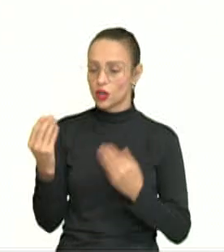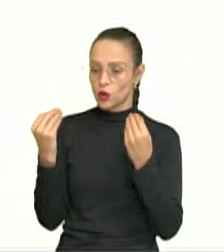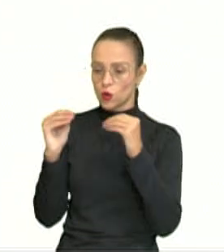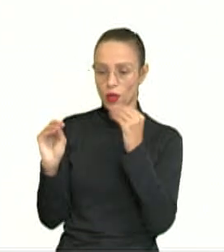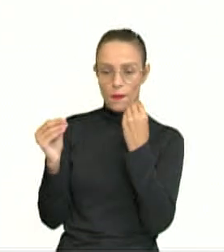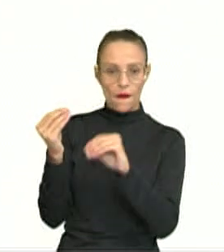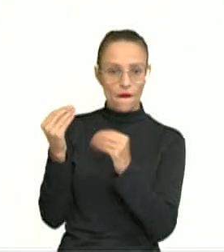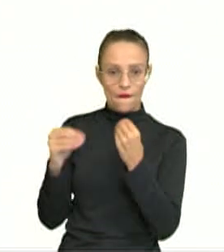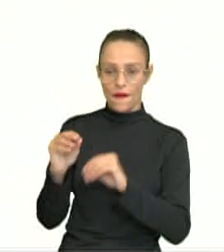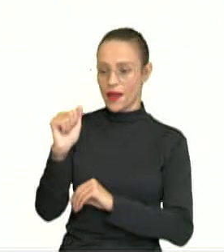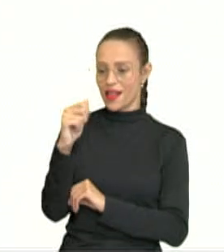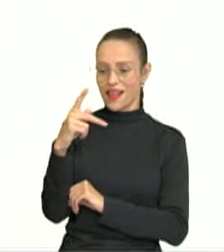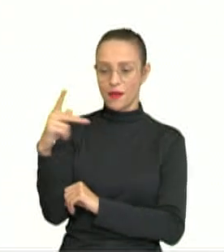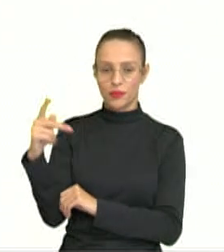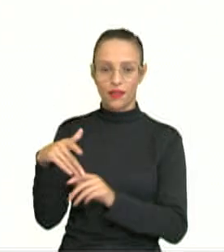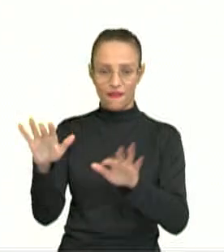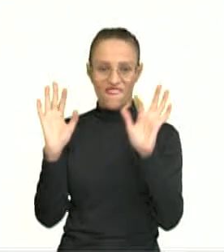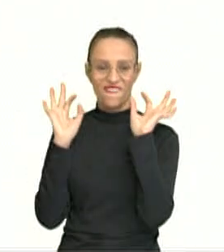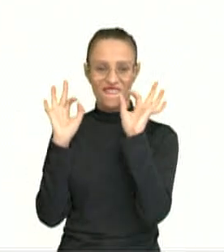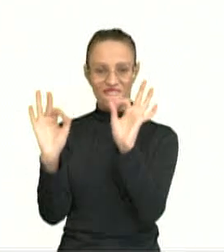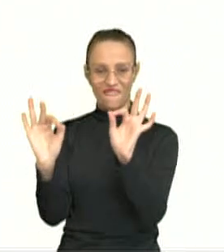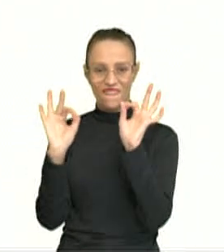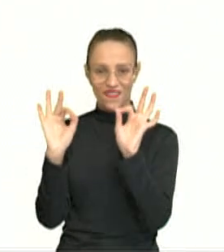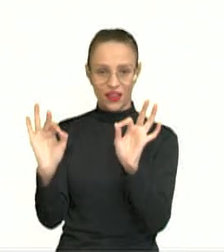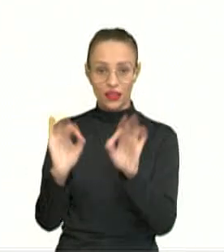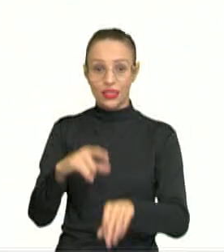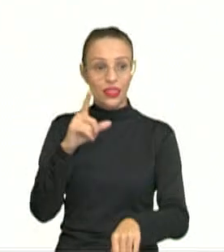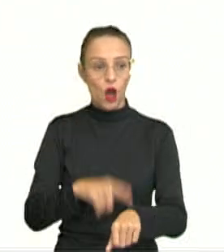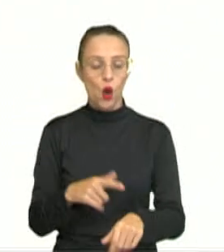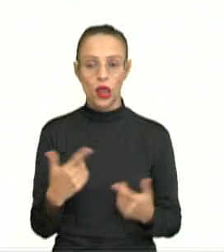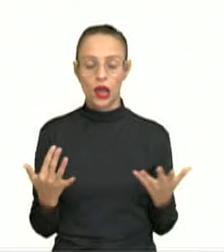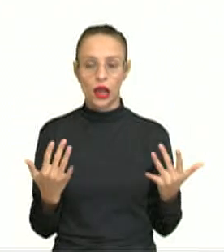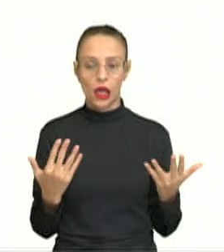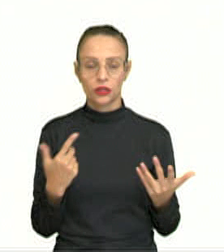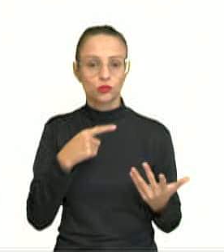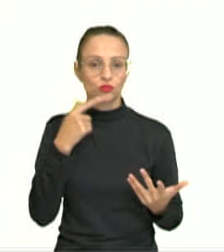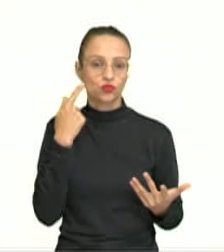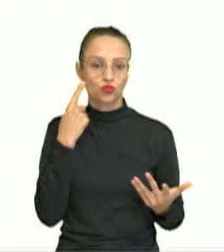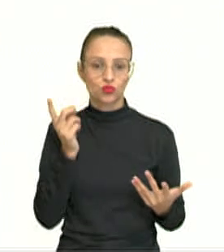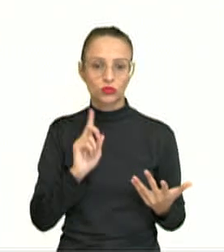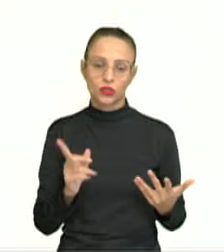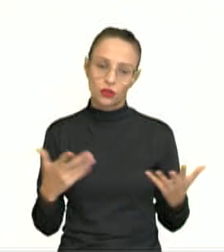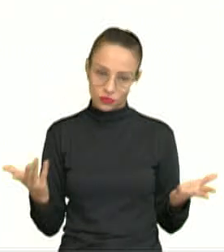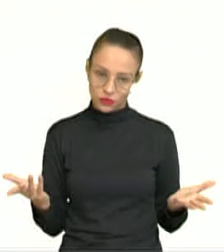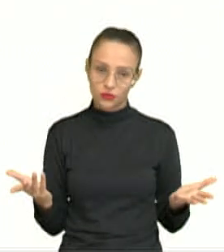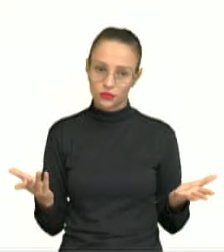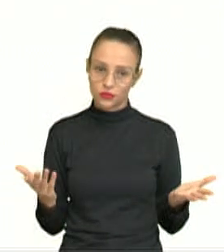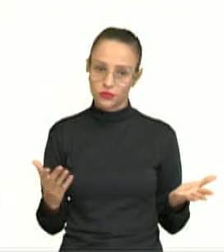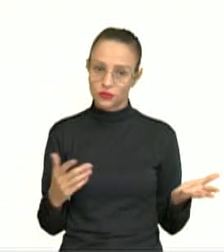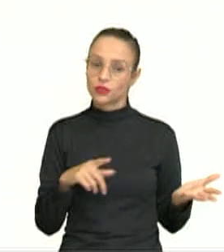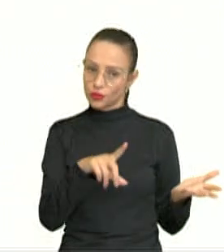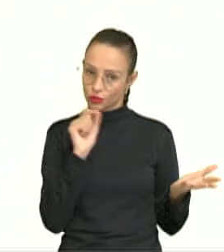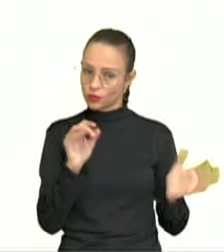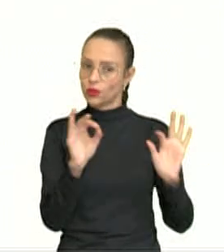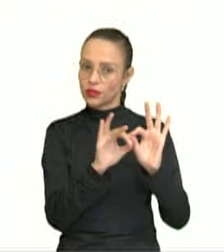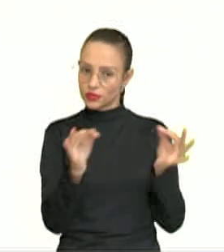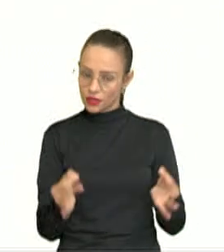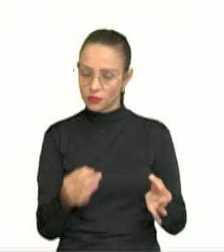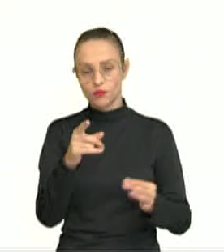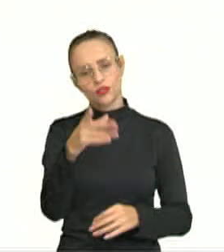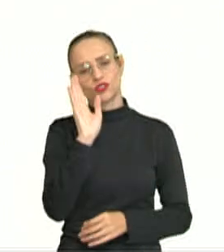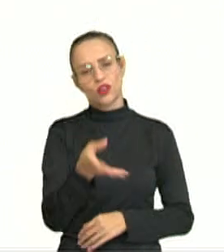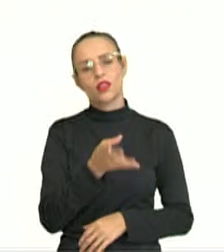no aplicativo mais moderno que existe, chega lá na hora você não sabe usar. Então, preze pelo simples, vai naquele que